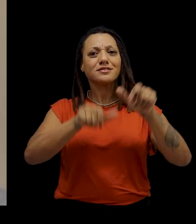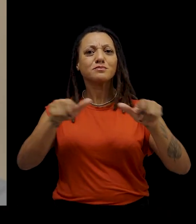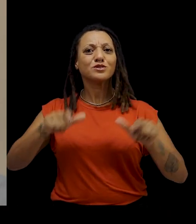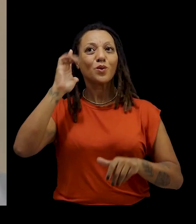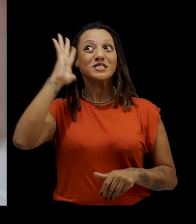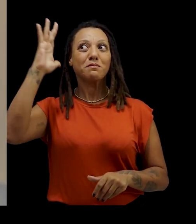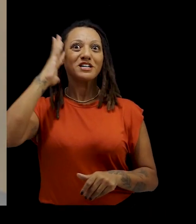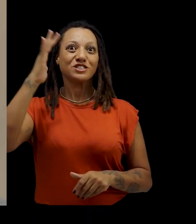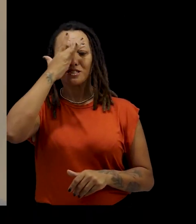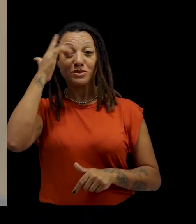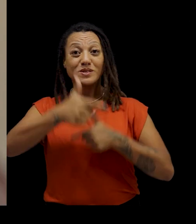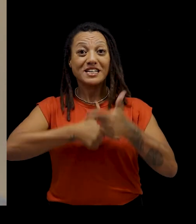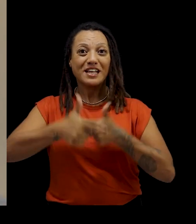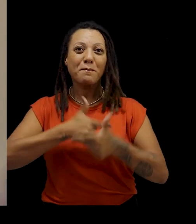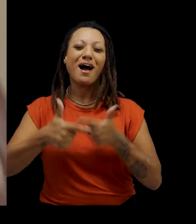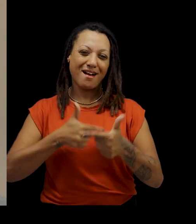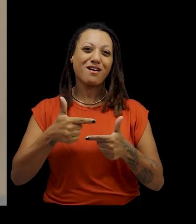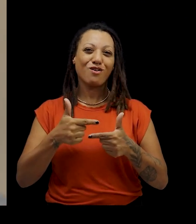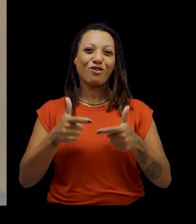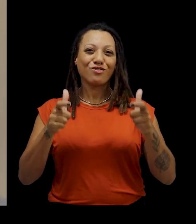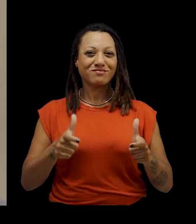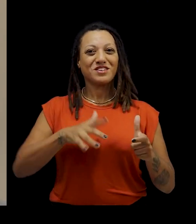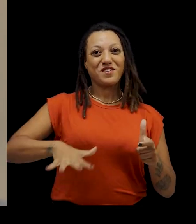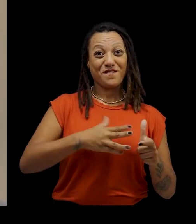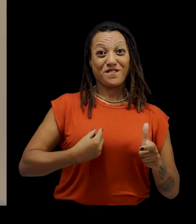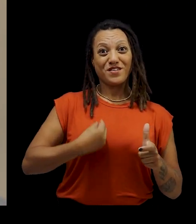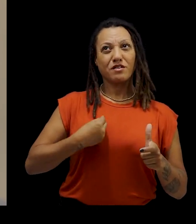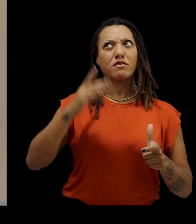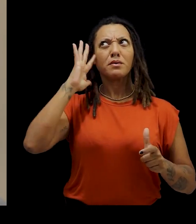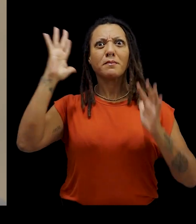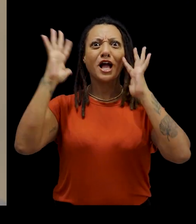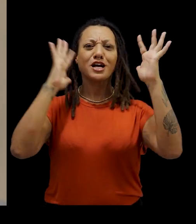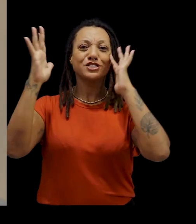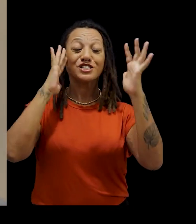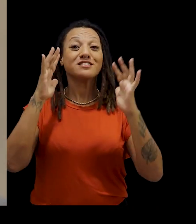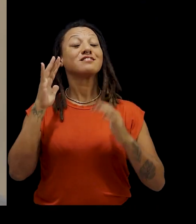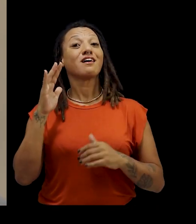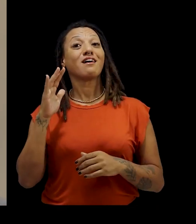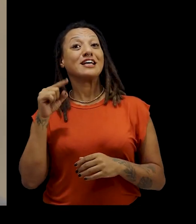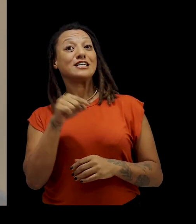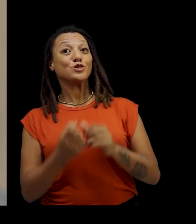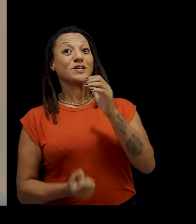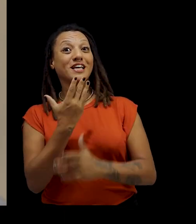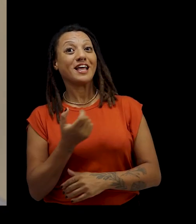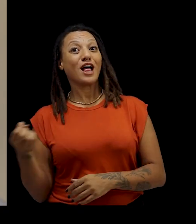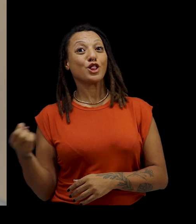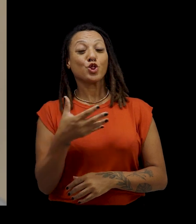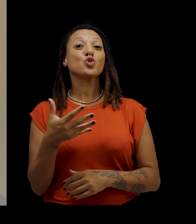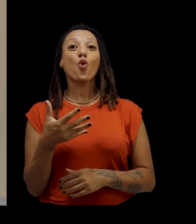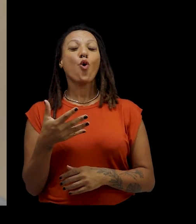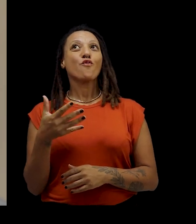imaginário dos trabalhadores da estrada, das pessoas que vivem naquele território, como isso cria novos corpos